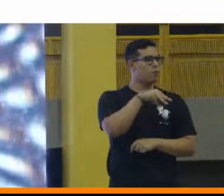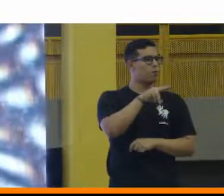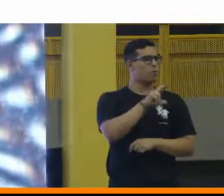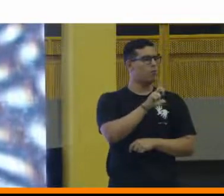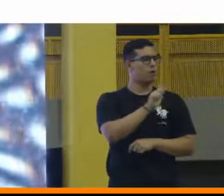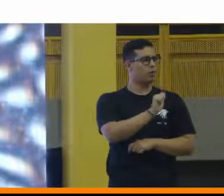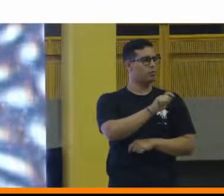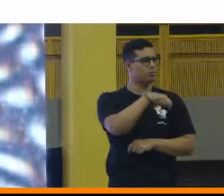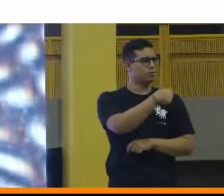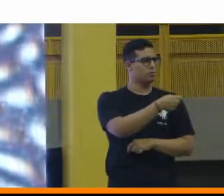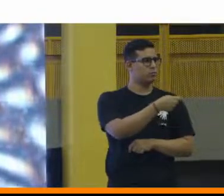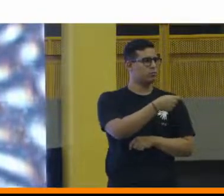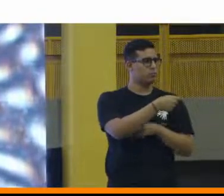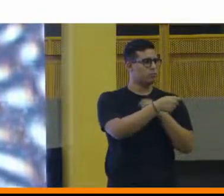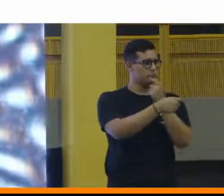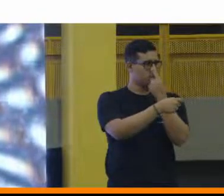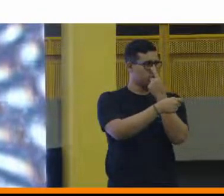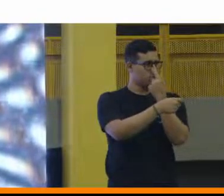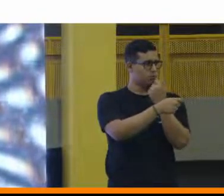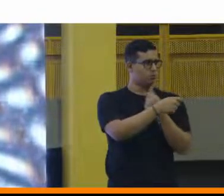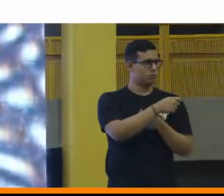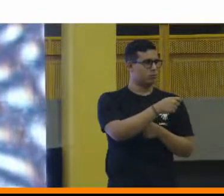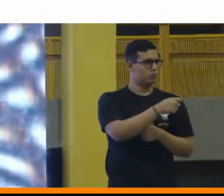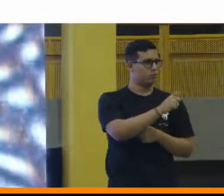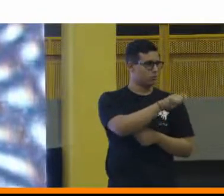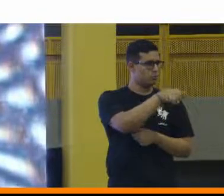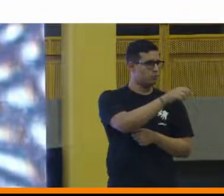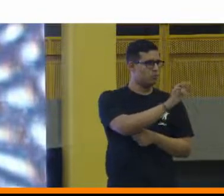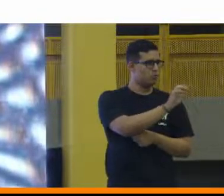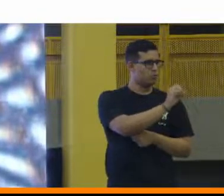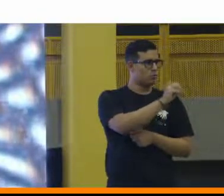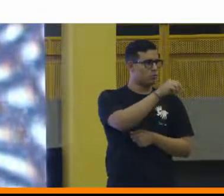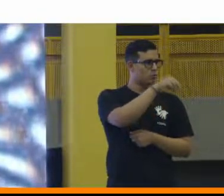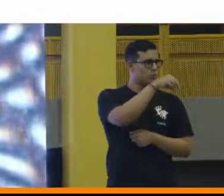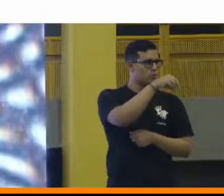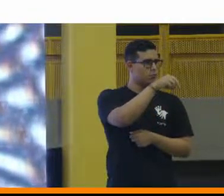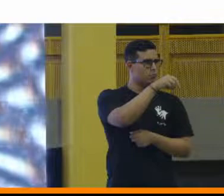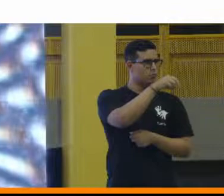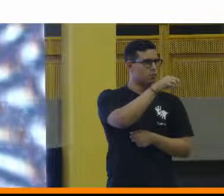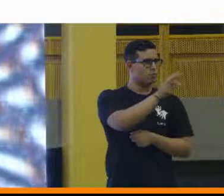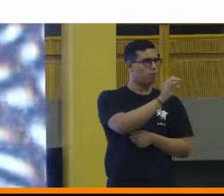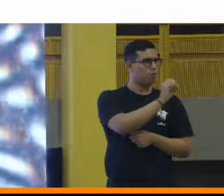velocidade é o ΔS sobre ΔT, não é isso?